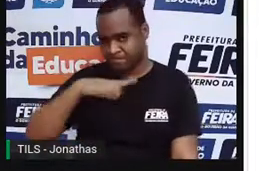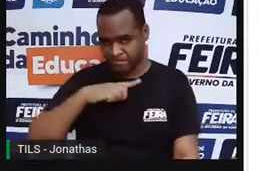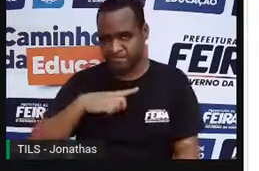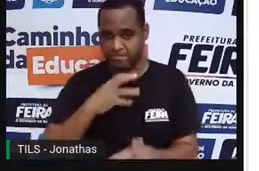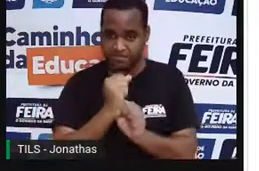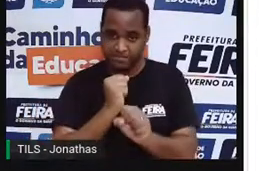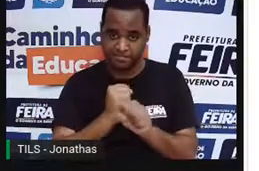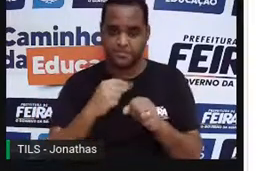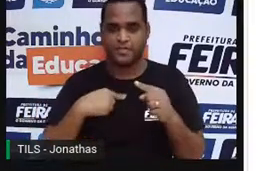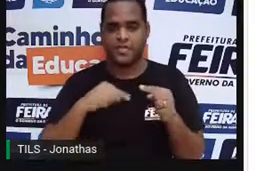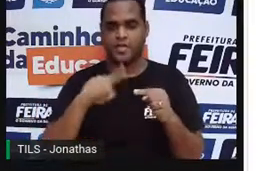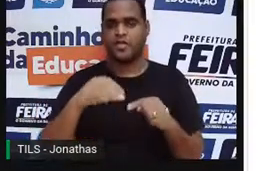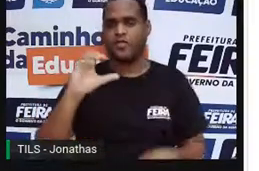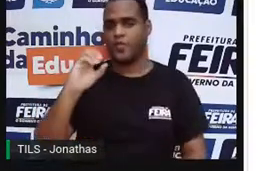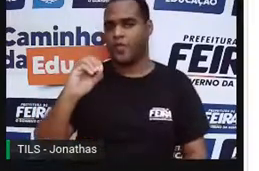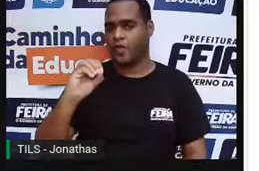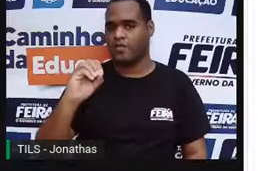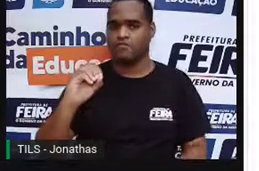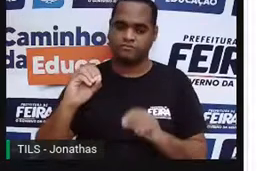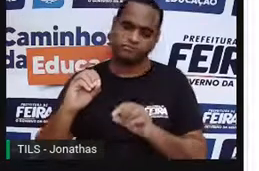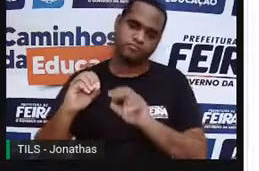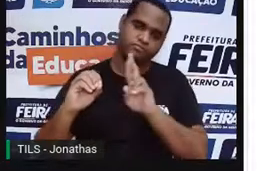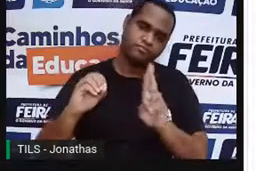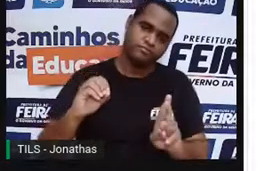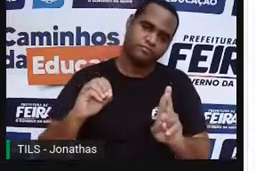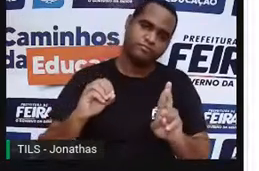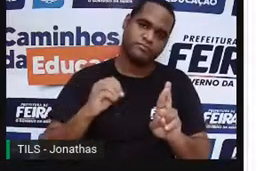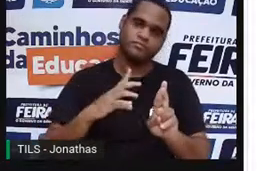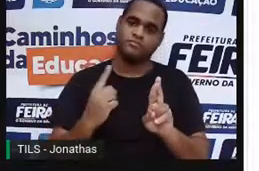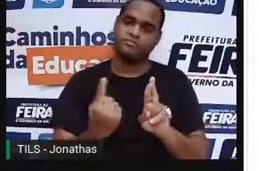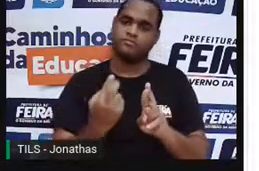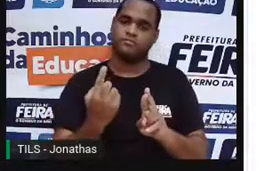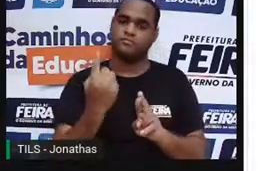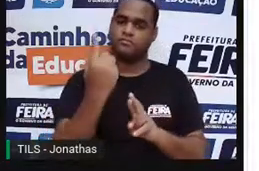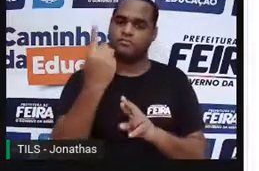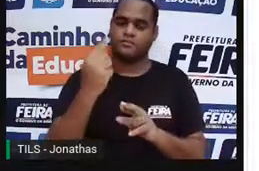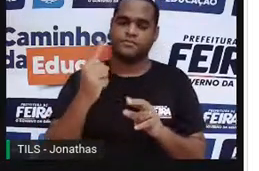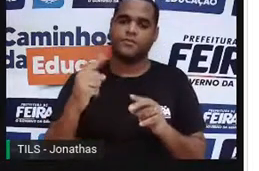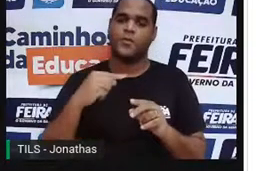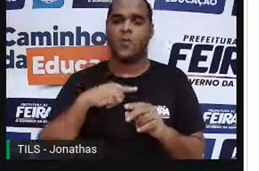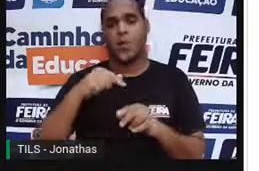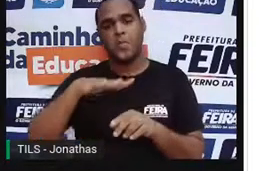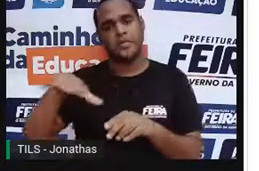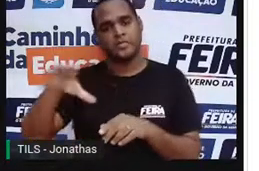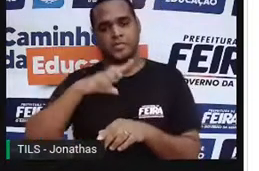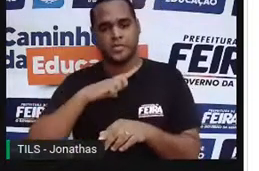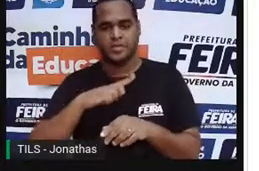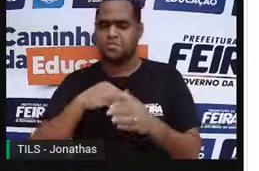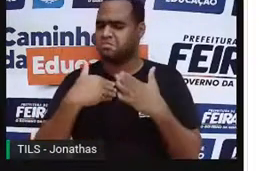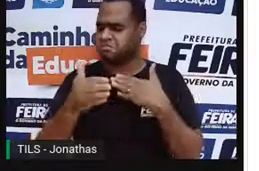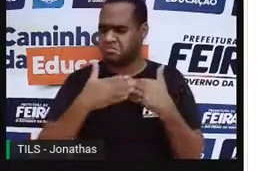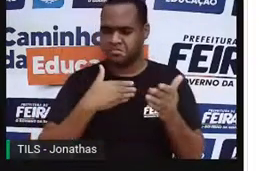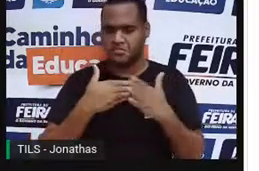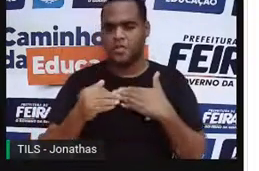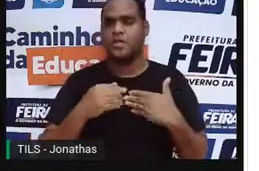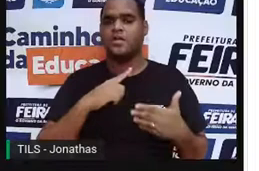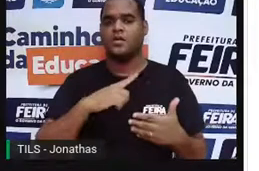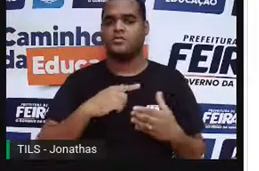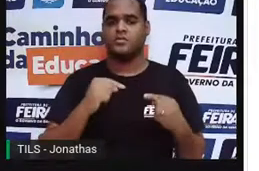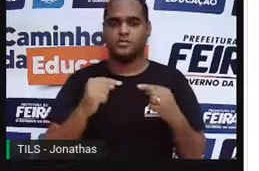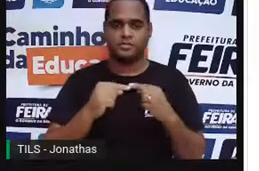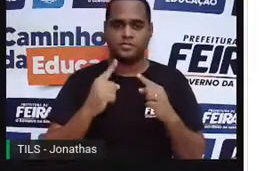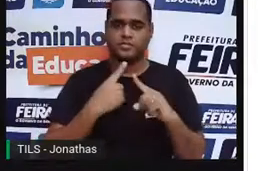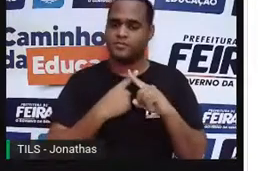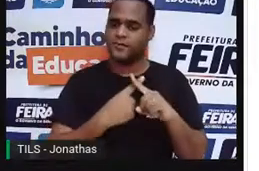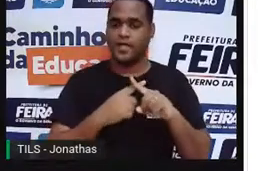desse ponto ó até esse ponto R é o comprimento do paralelogramo ou base tanto faz vezes